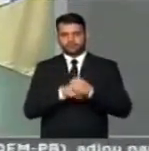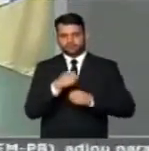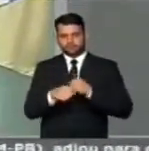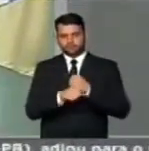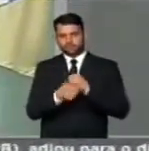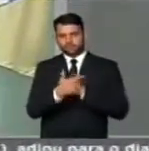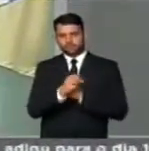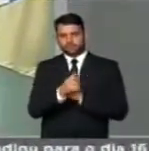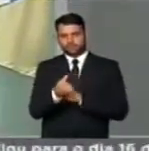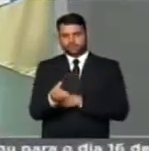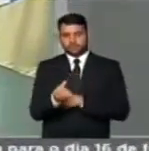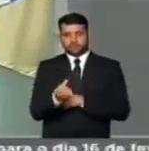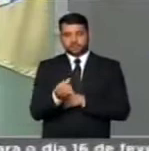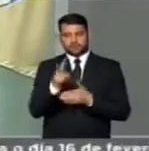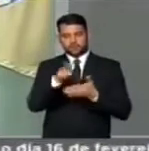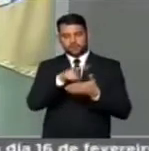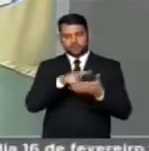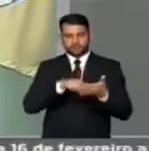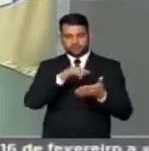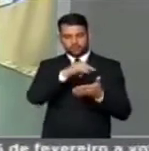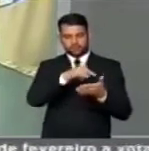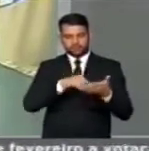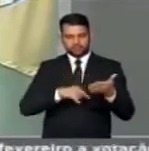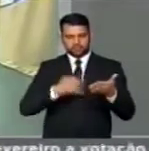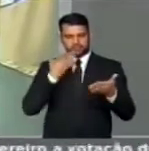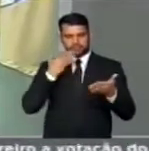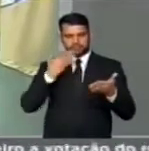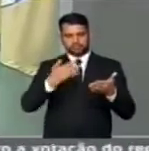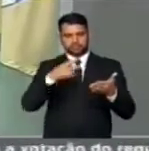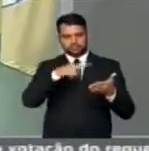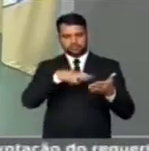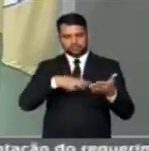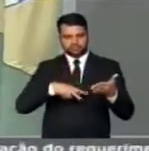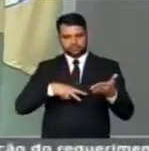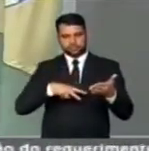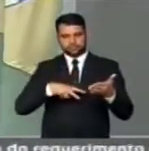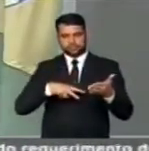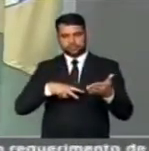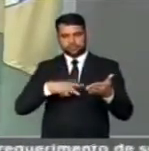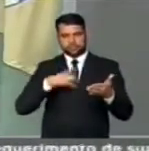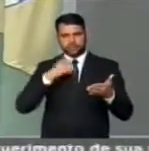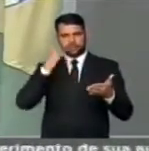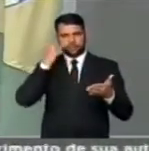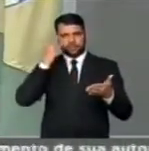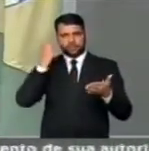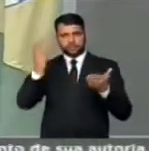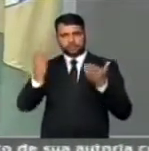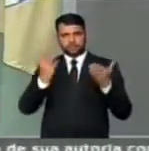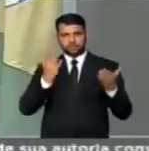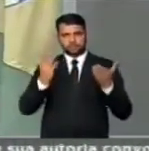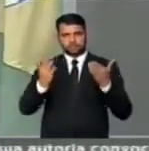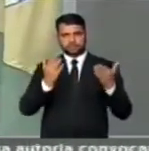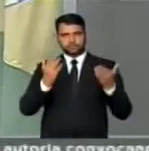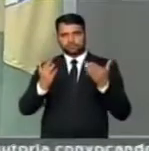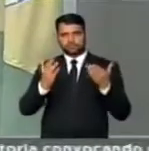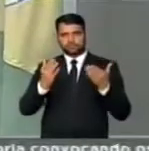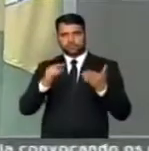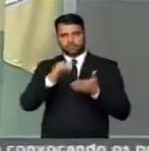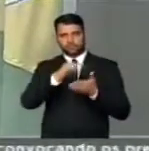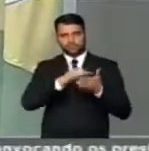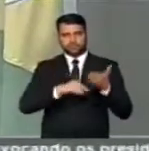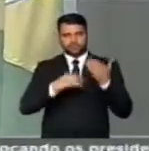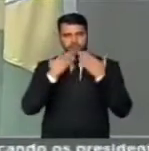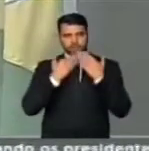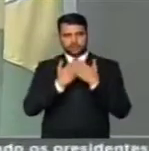2016. E a leitura do documento que ela apresentou é fácil de comparar com o